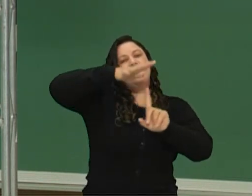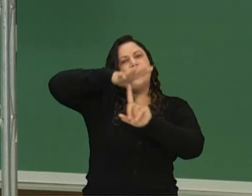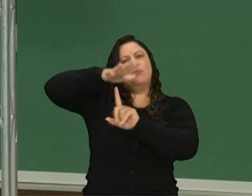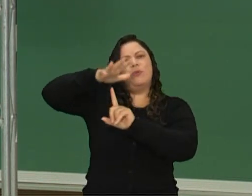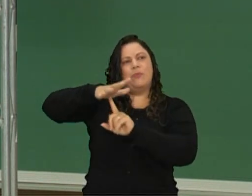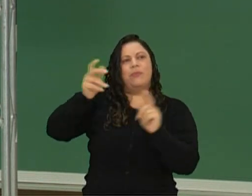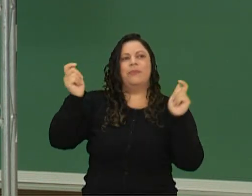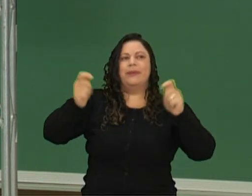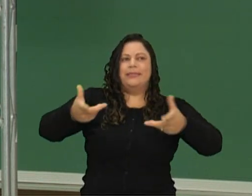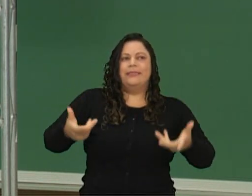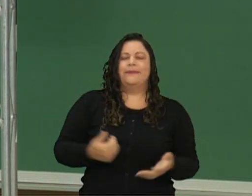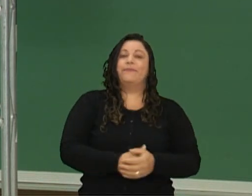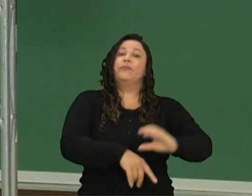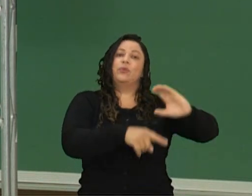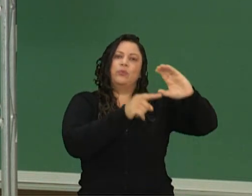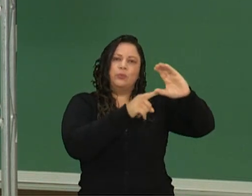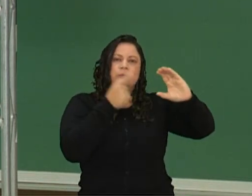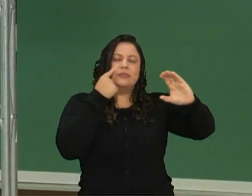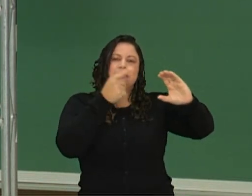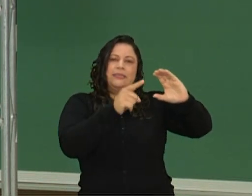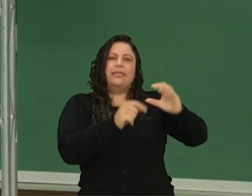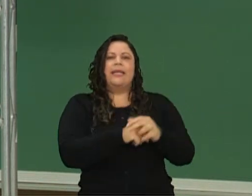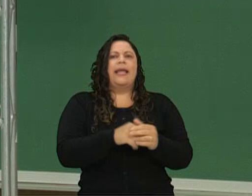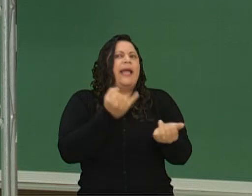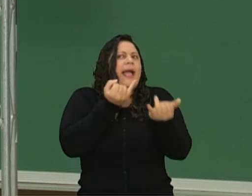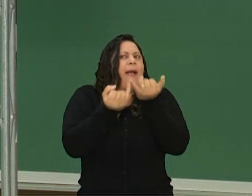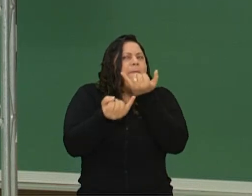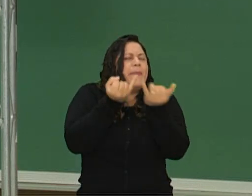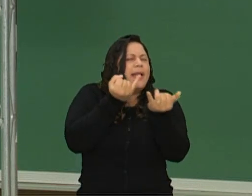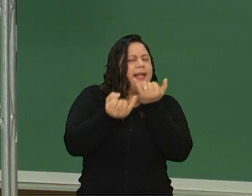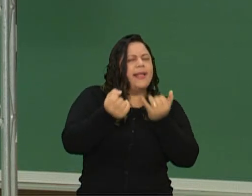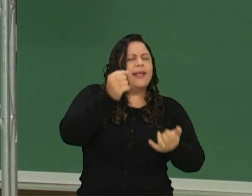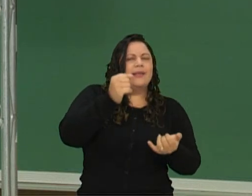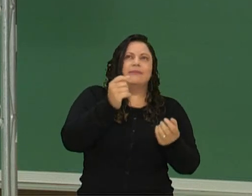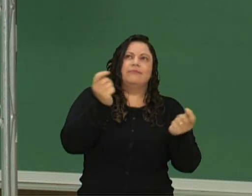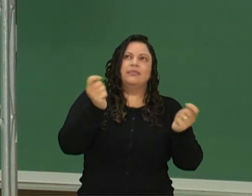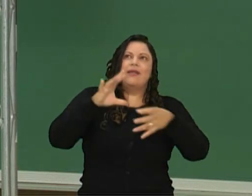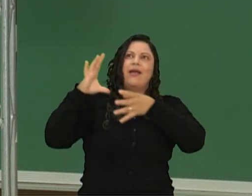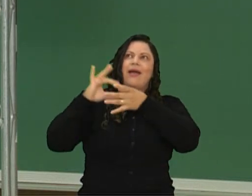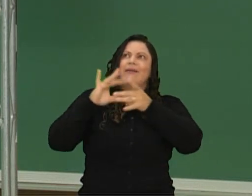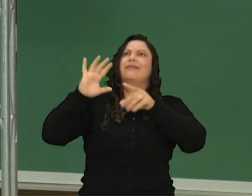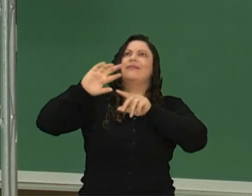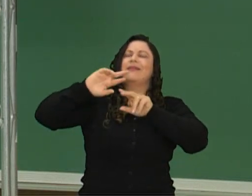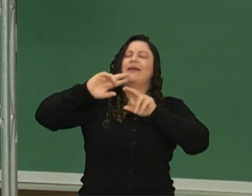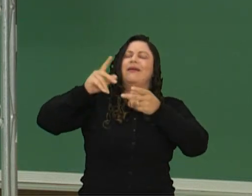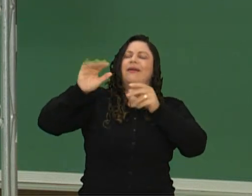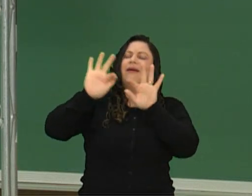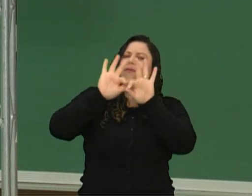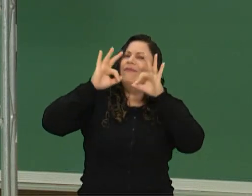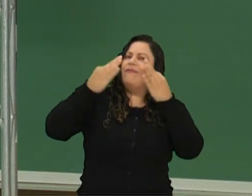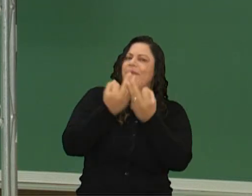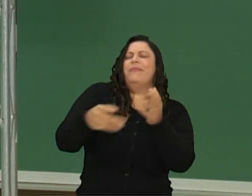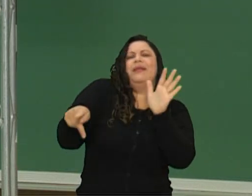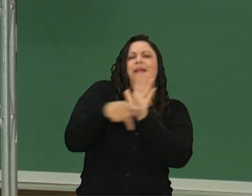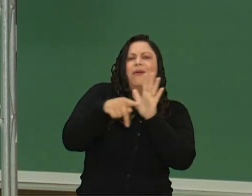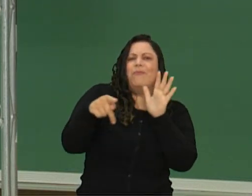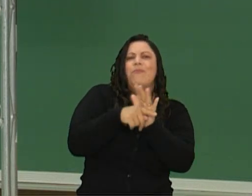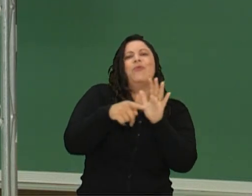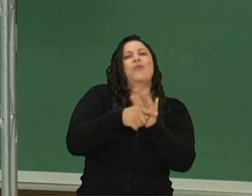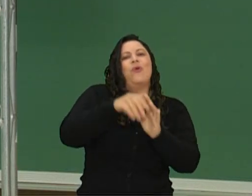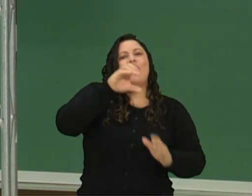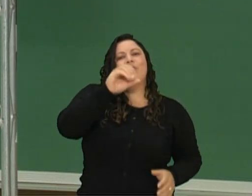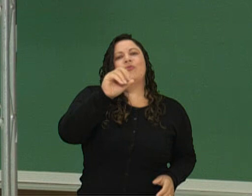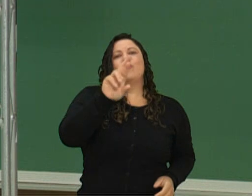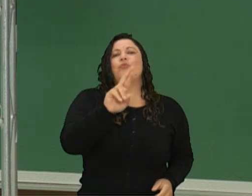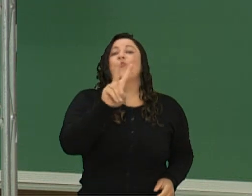lembrando que a gralha azul é uma espécie de corvo, parente dos corvos, né? Só que, como ela é azul praticamente inteira,